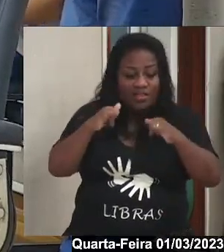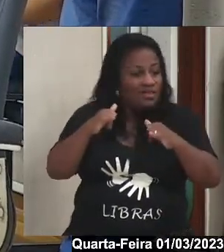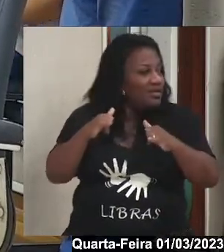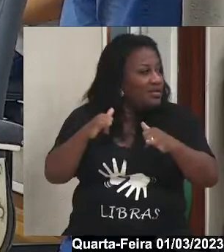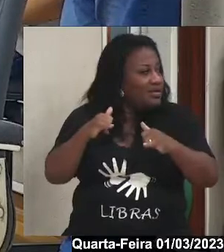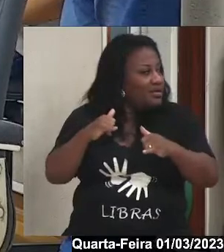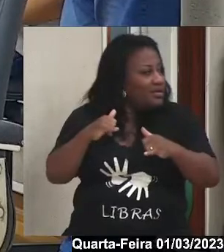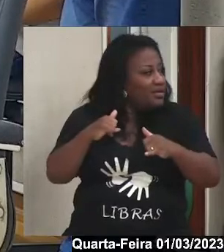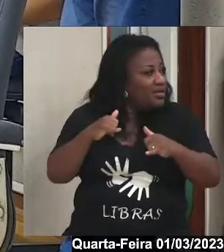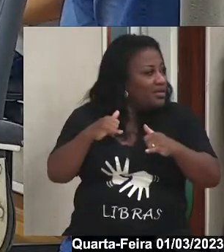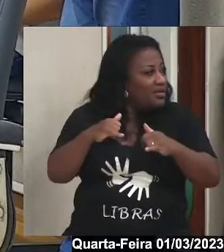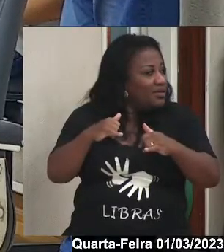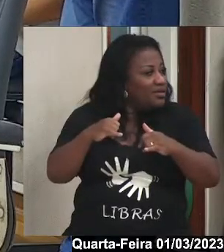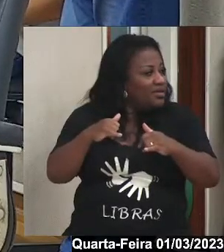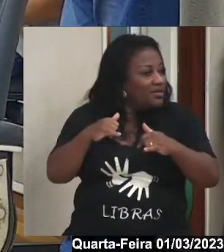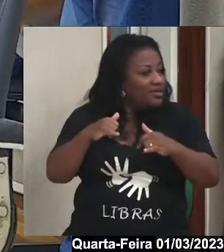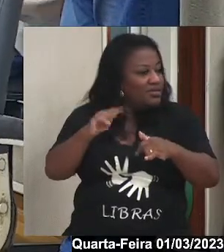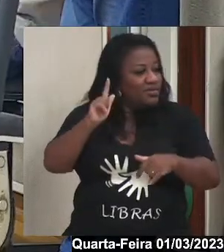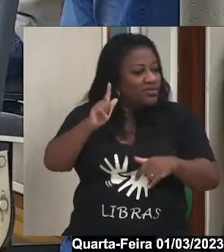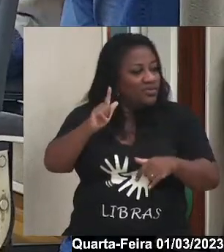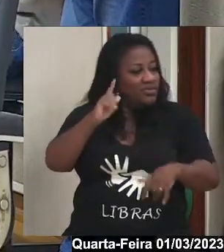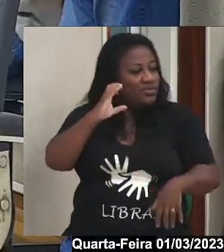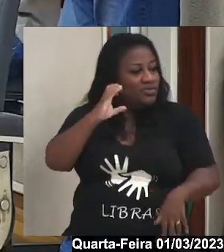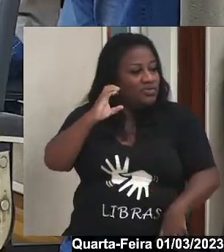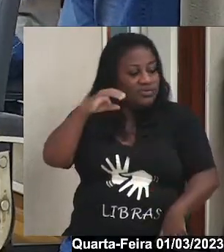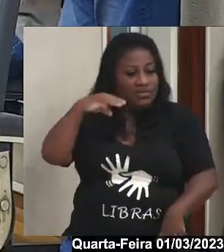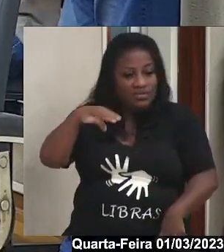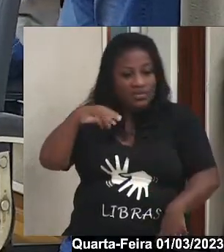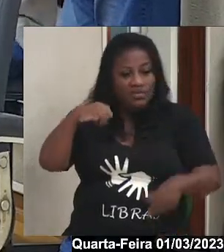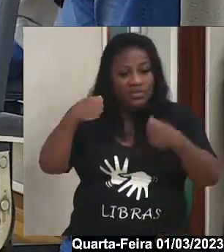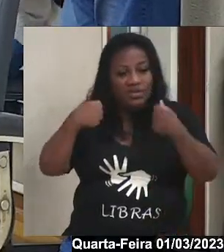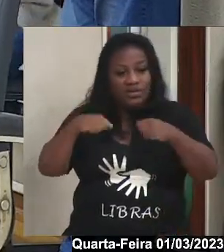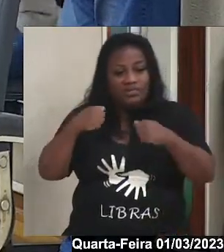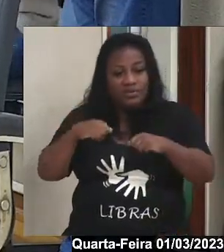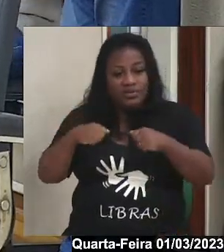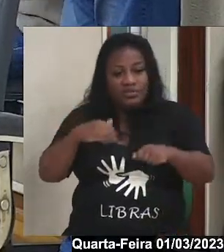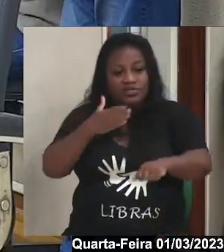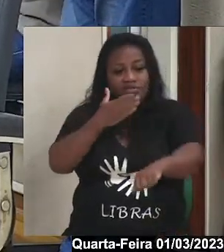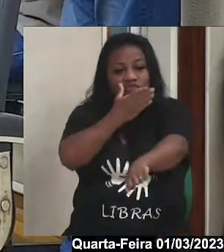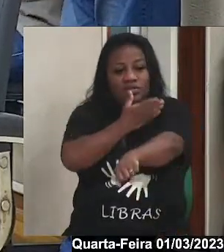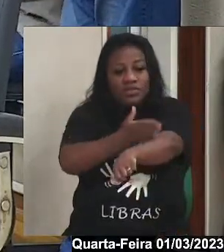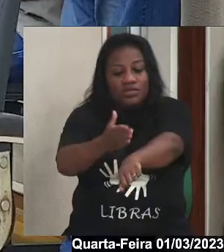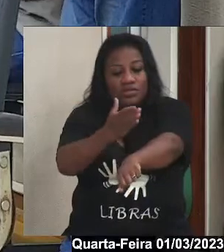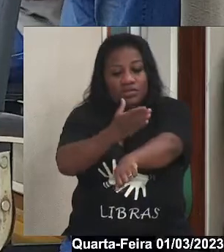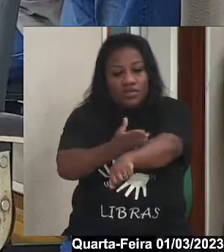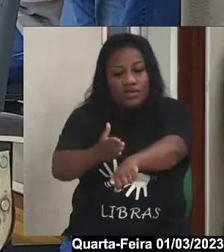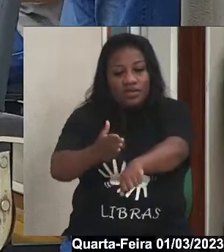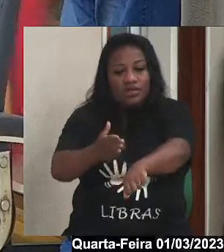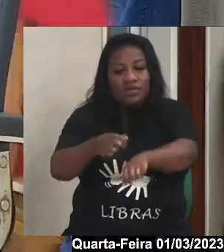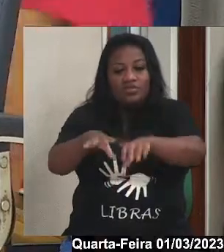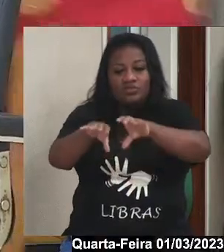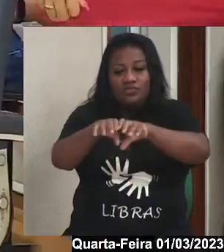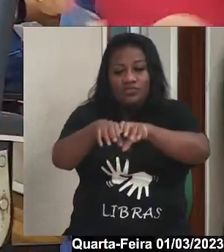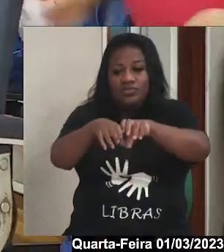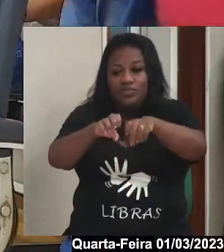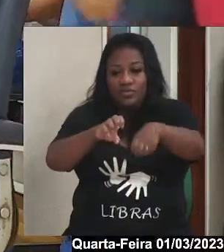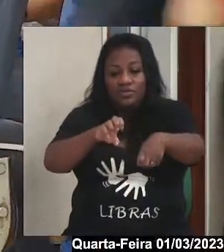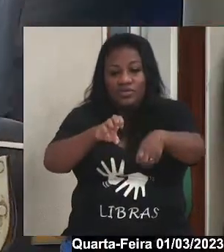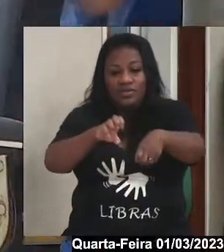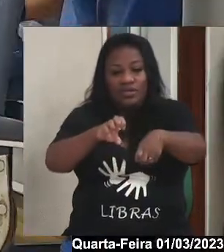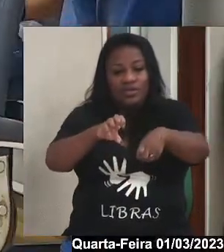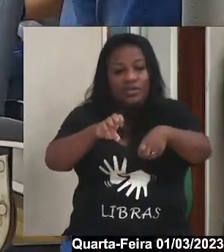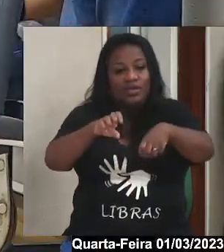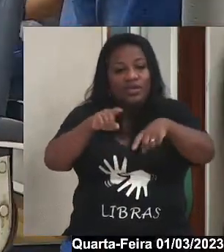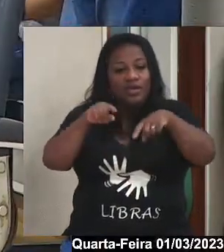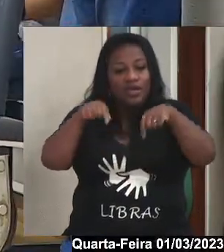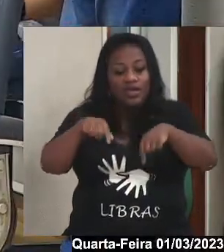mudar a segurança pública da nossa cidade. Os GCMs precisam de investimento, precisam de treinamento, precisam de formação. É